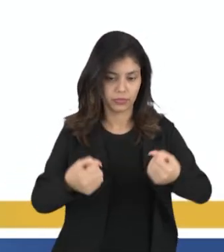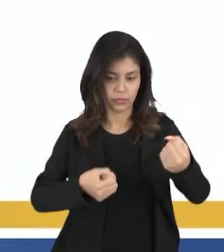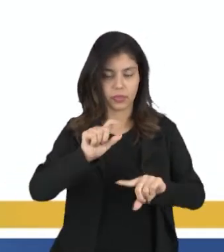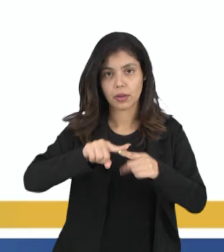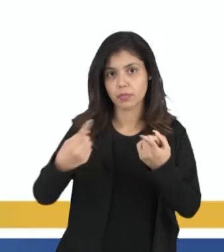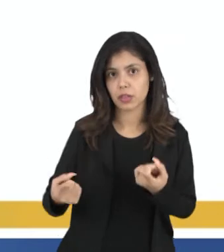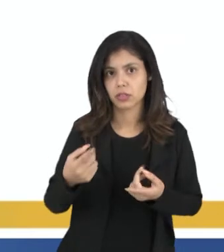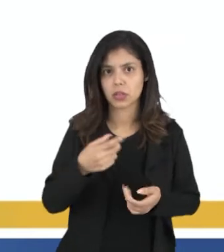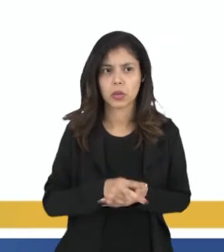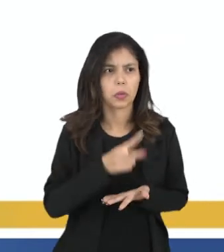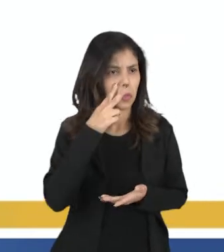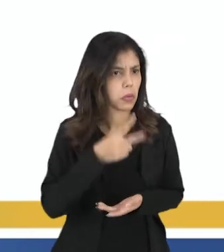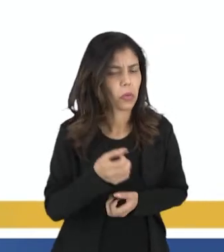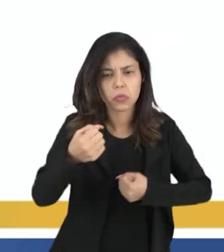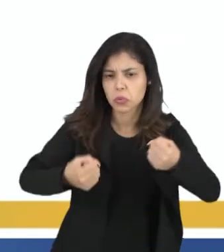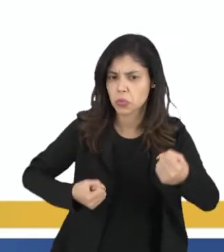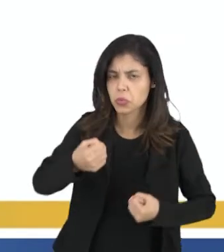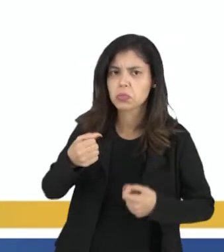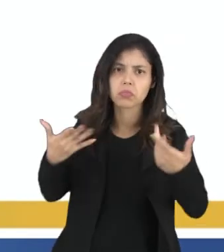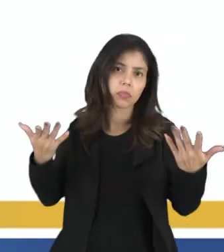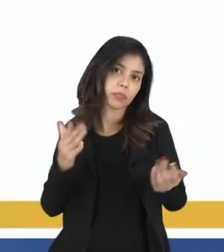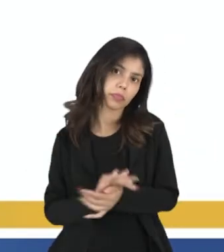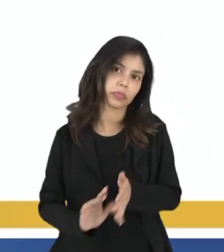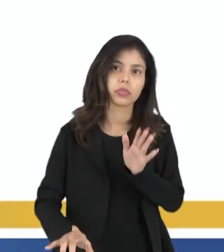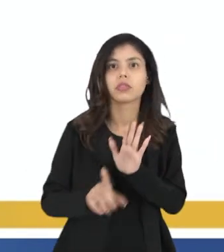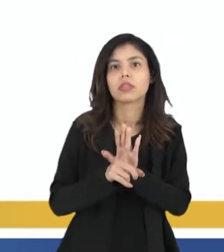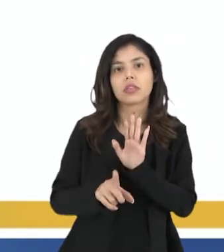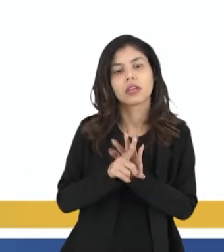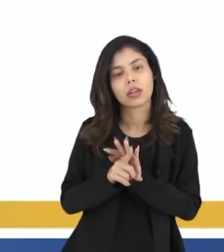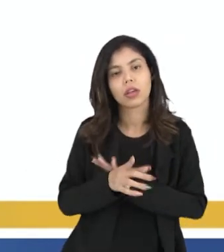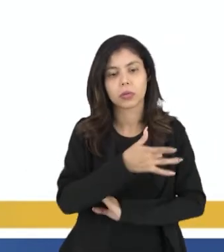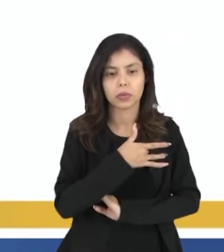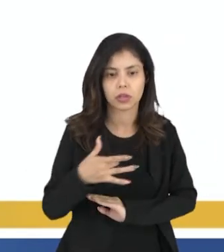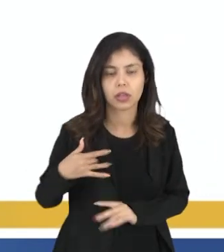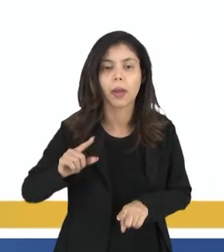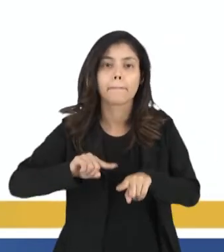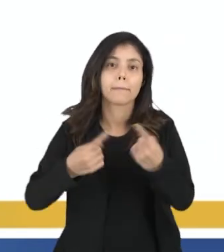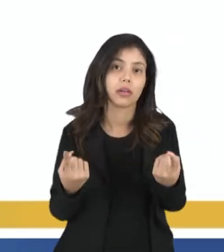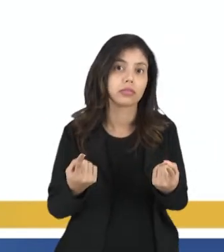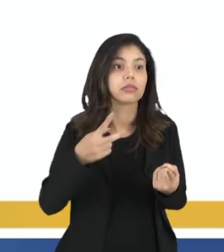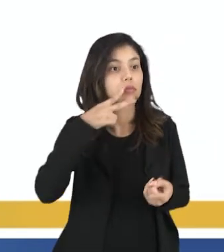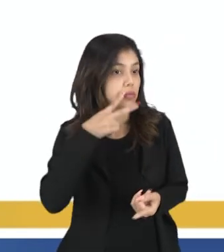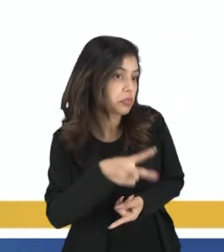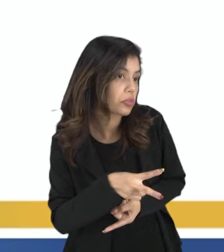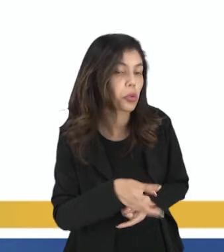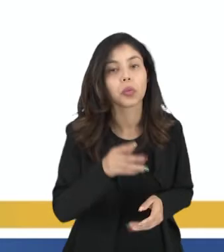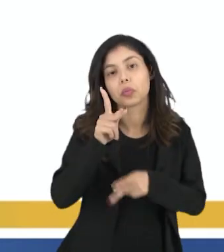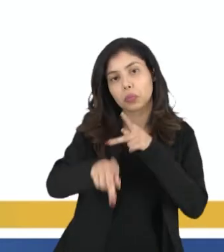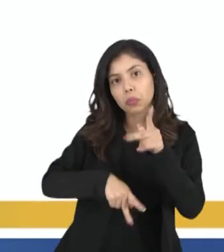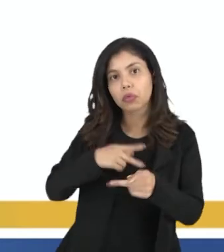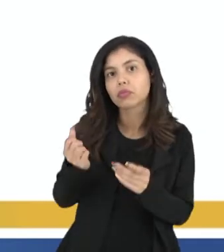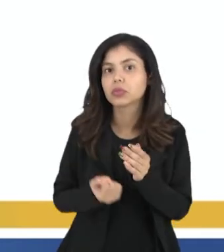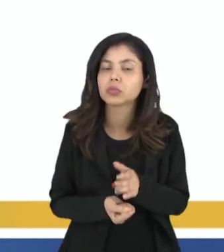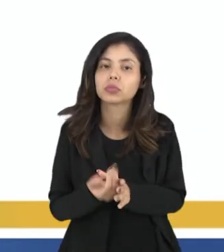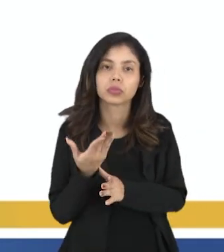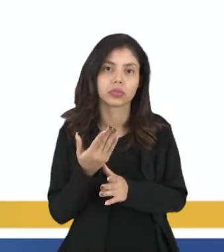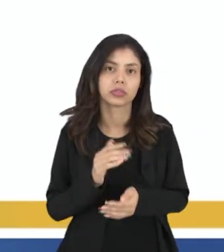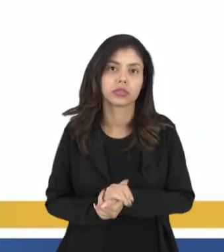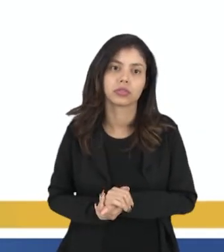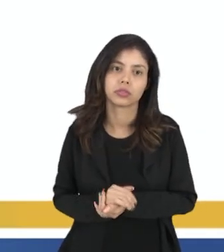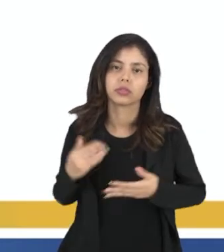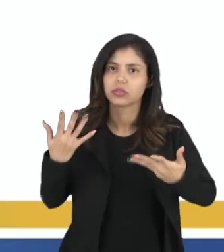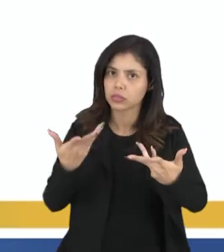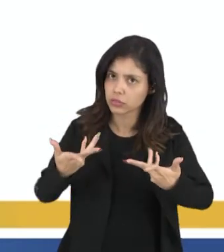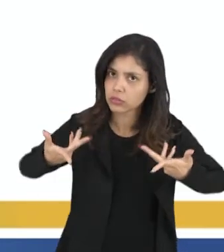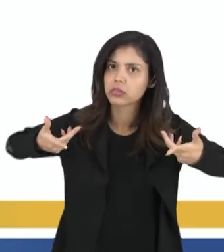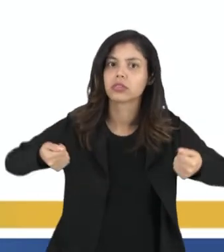mas não consulta os motoristas. Cria-se leis para a saúde, mas não consulta o povo. Cria-se leis para a